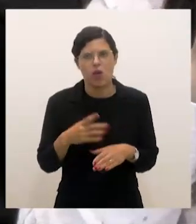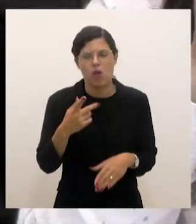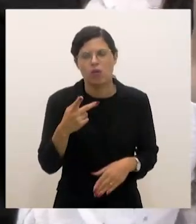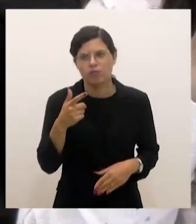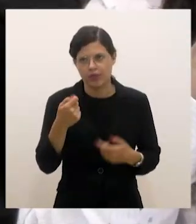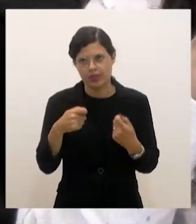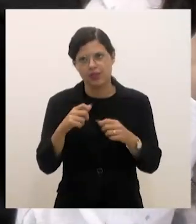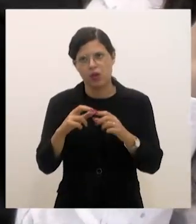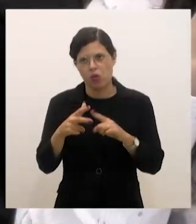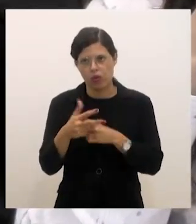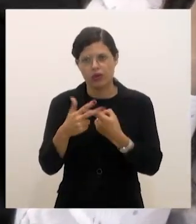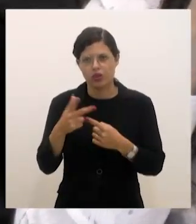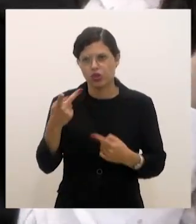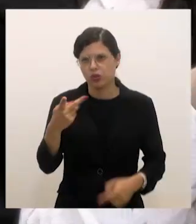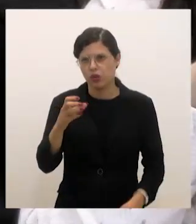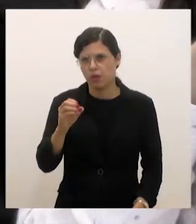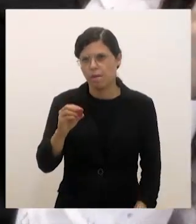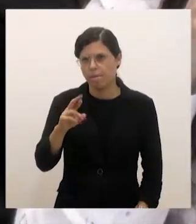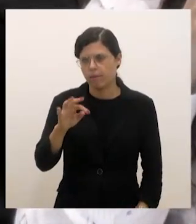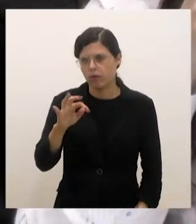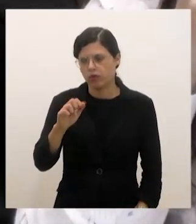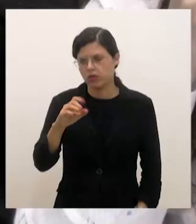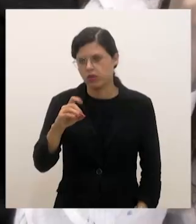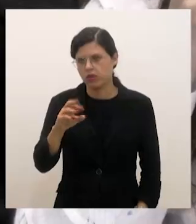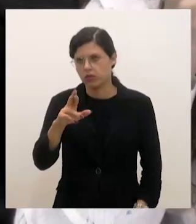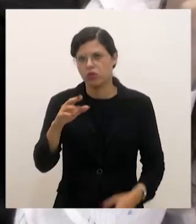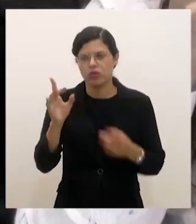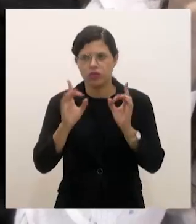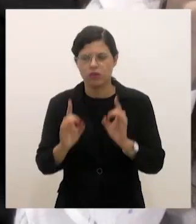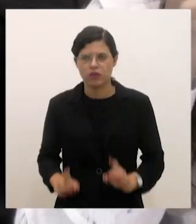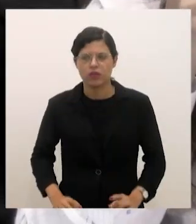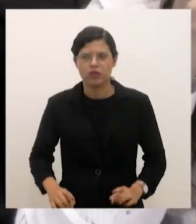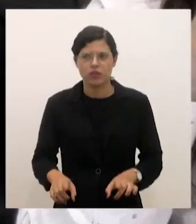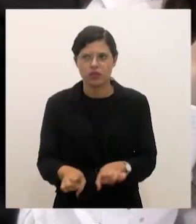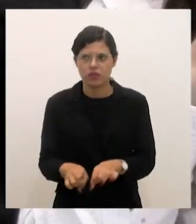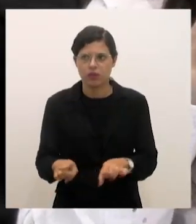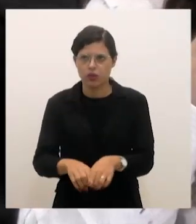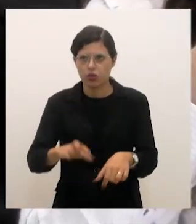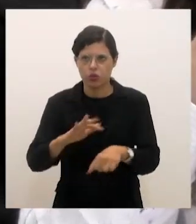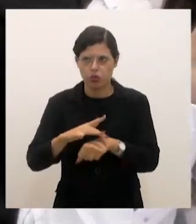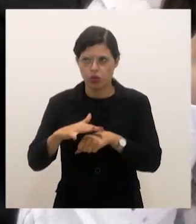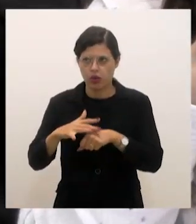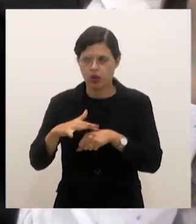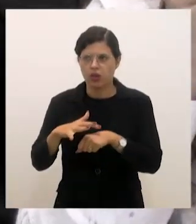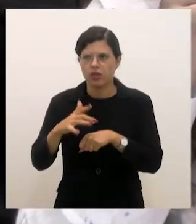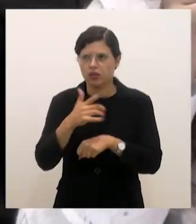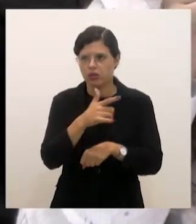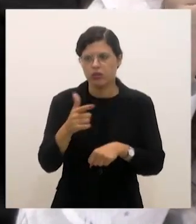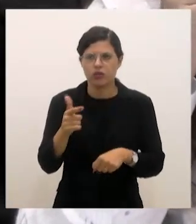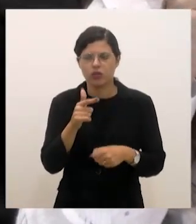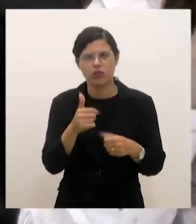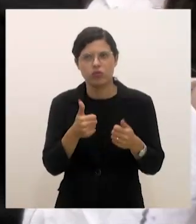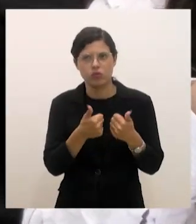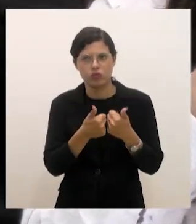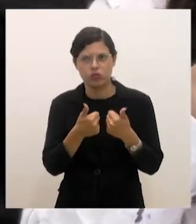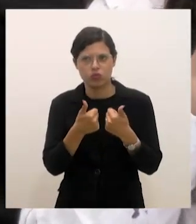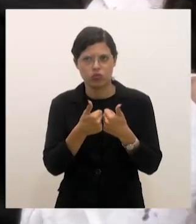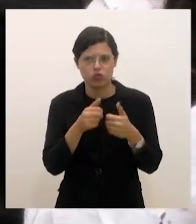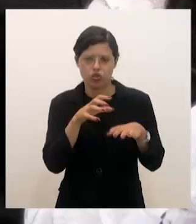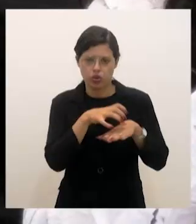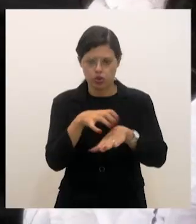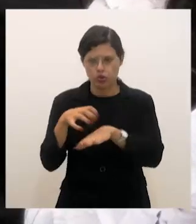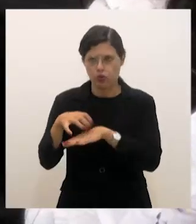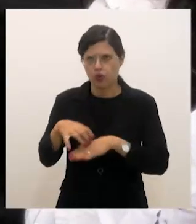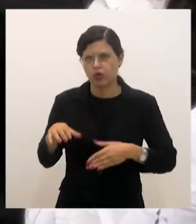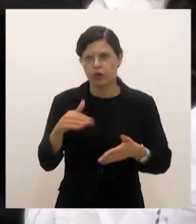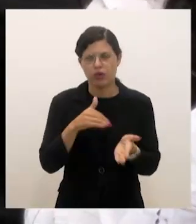deficiência e de doenças crônicas de natureza física, mental, psiquiátrica nos transportes administrados ou concedidos pela